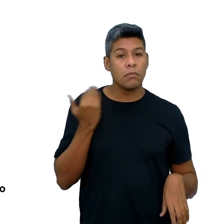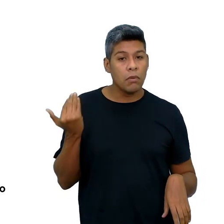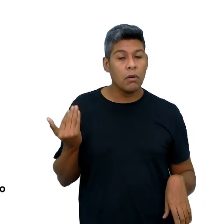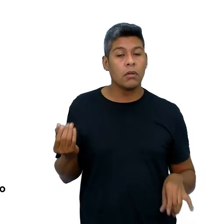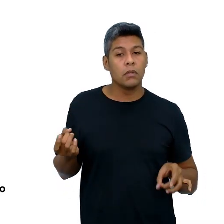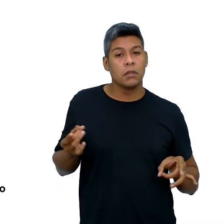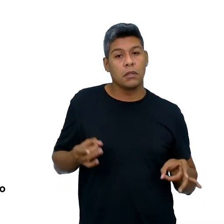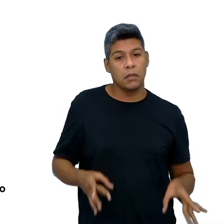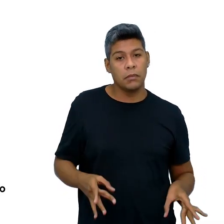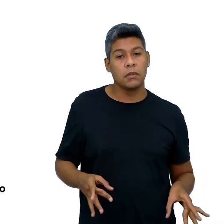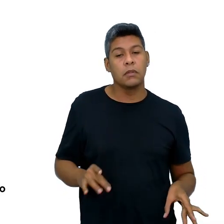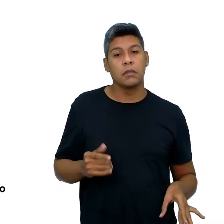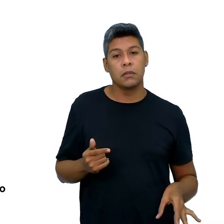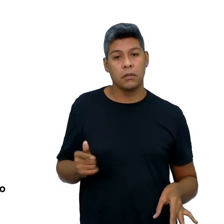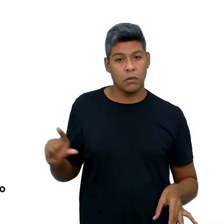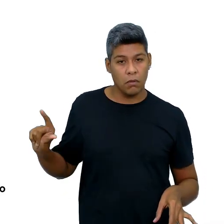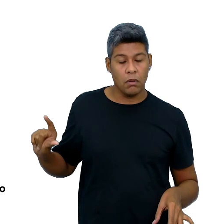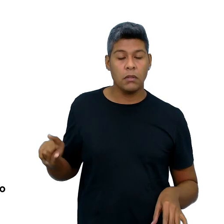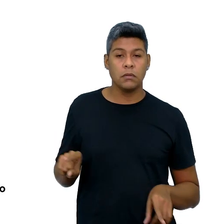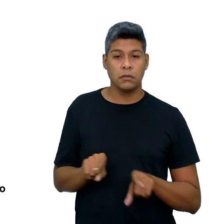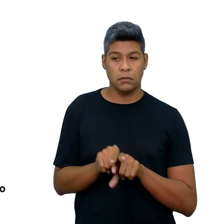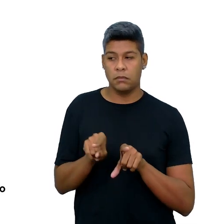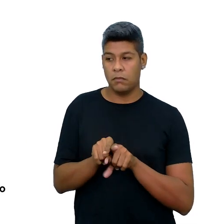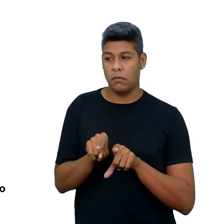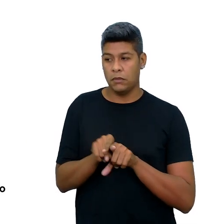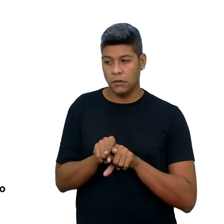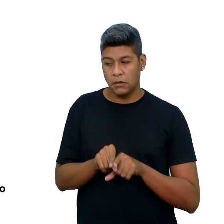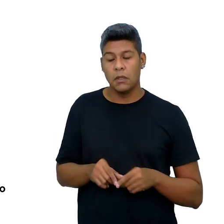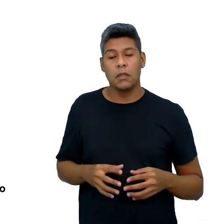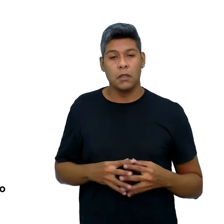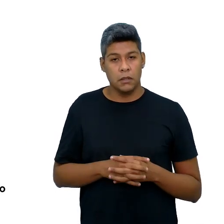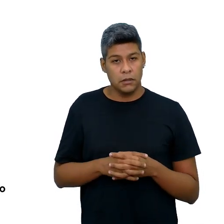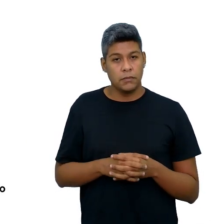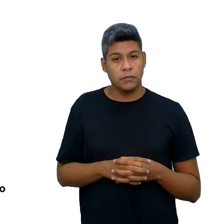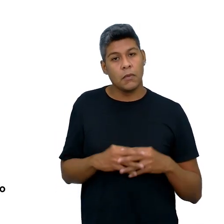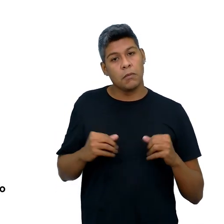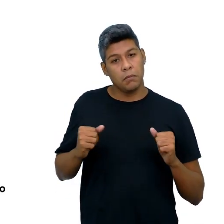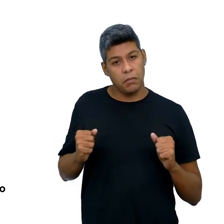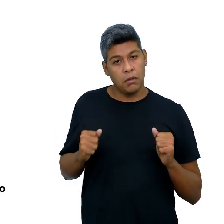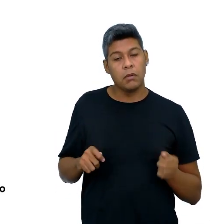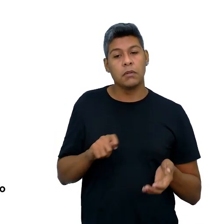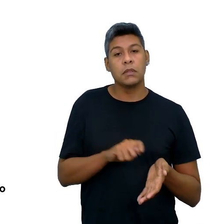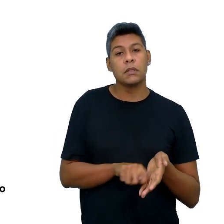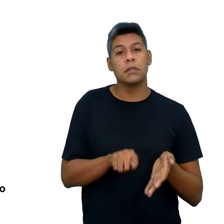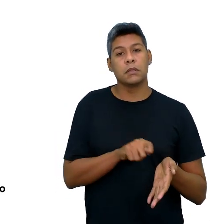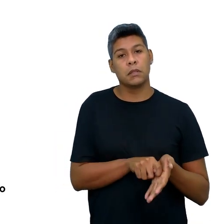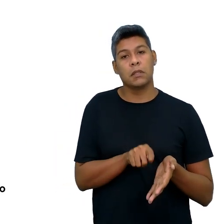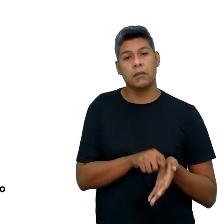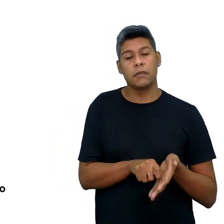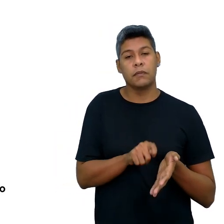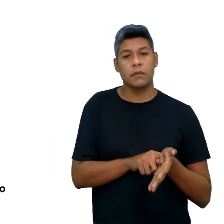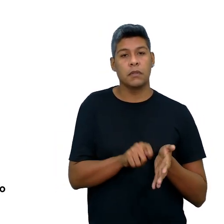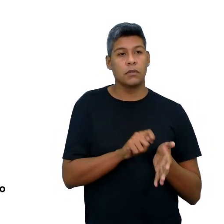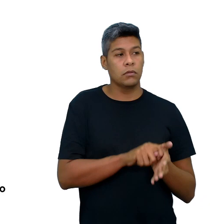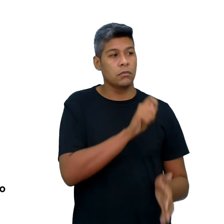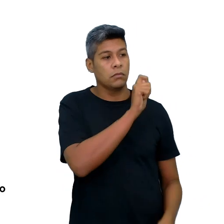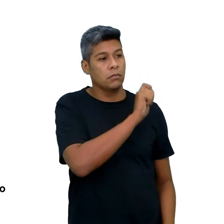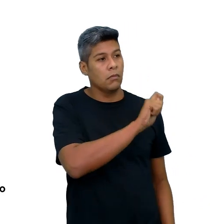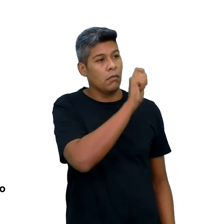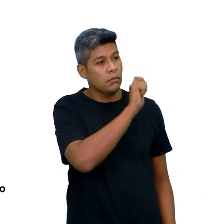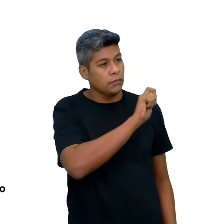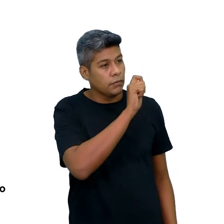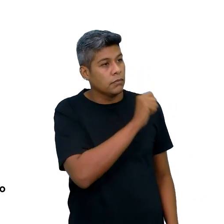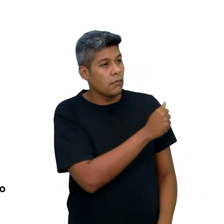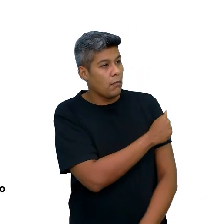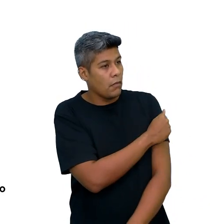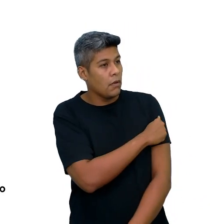entre outros, né, temas aí que vão chocar. A partir daí, você pode estar escrevendo na lousa, né, para que os alunos